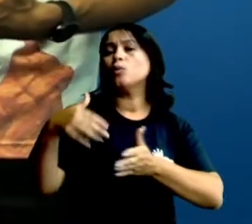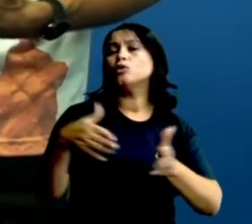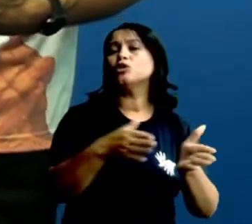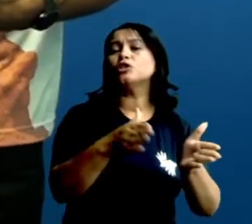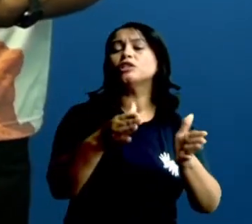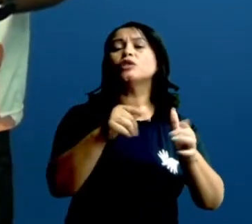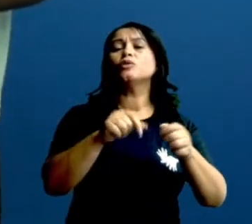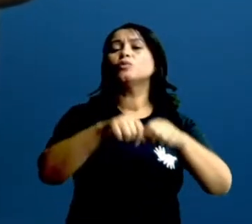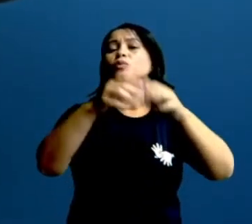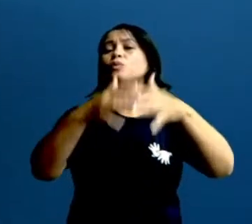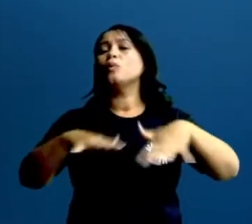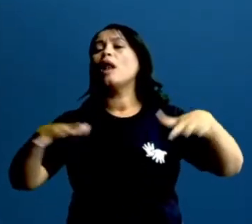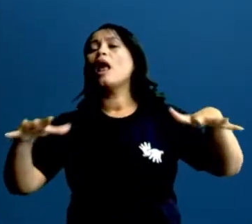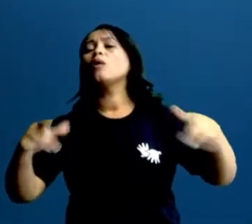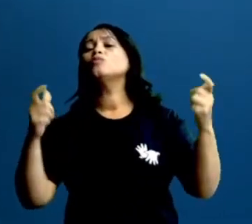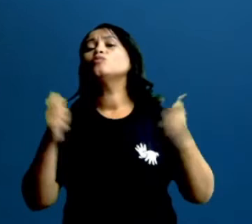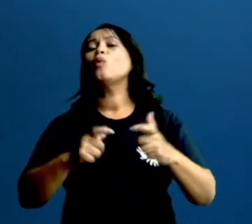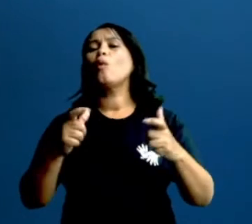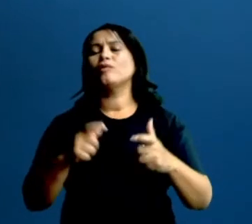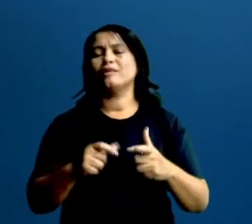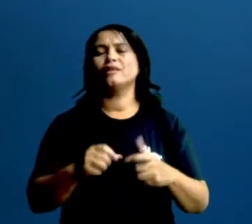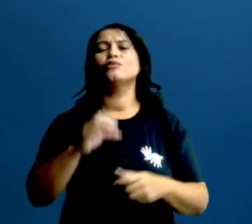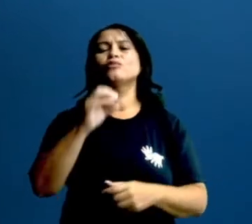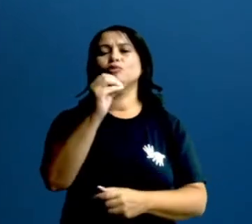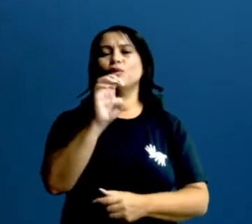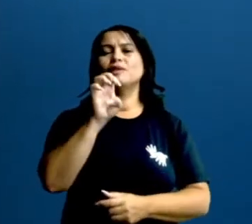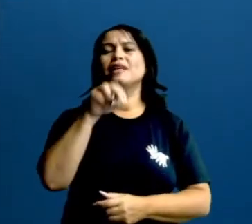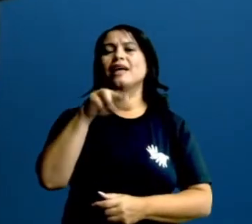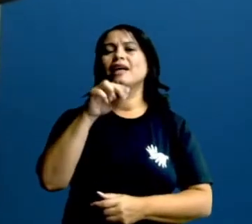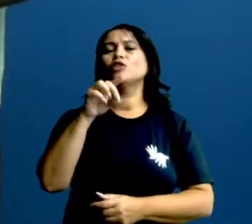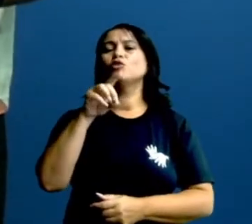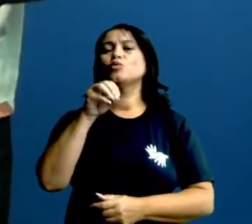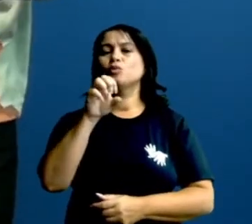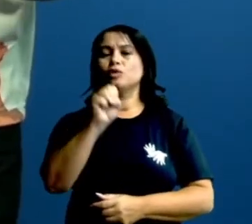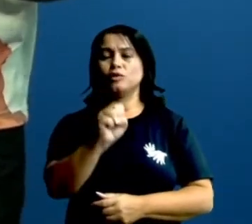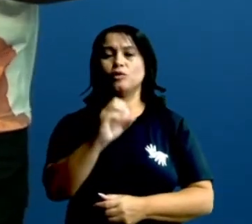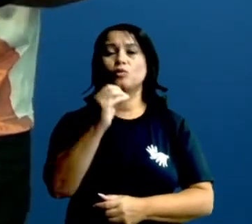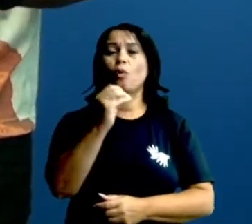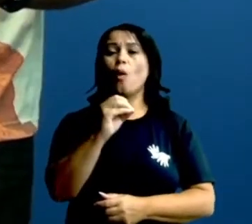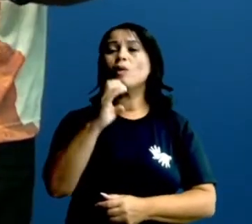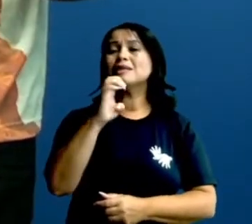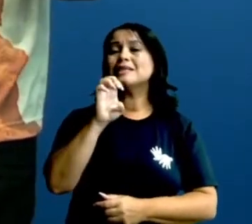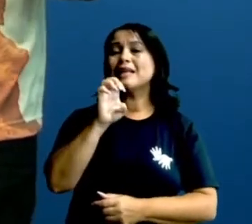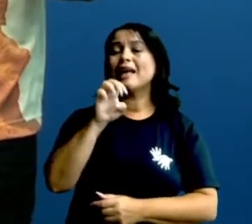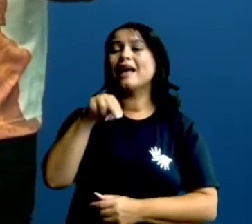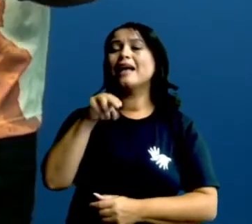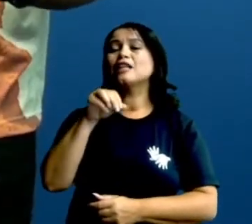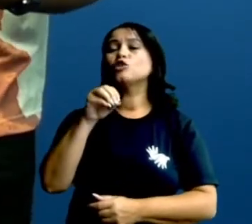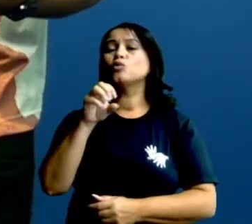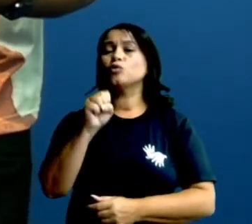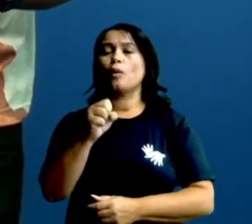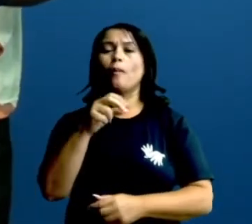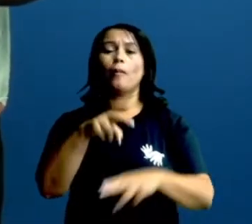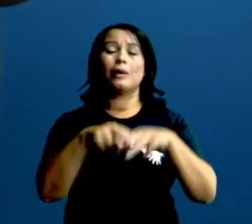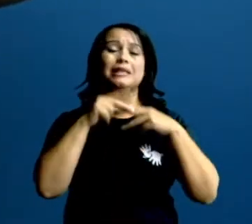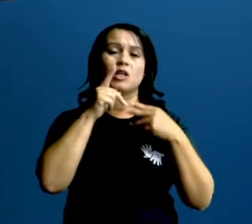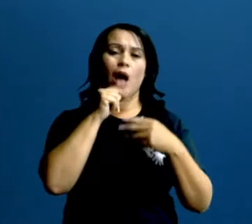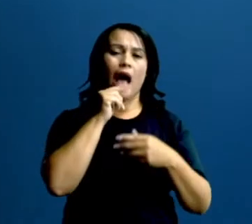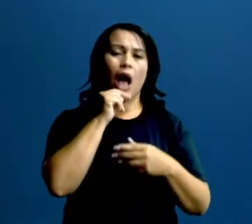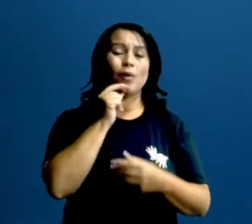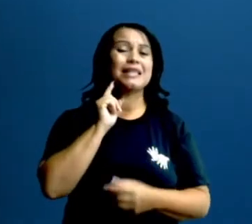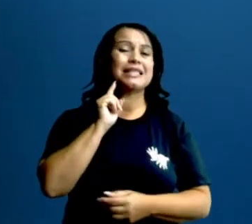lagos ou nos oceanos? Nos oceanos, não é verdade? Portanto, é uma água salgada, não é uma